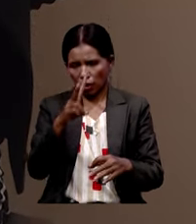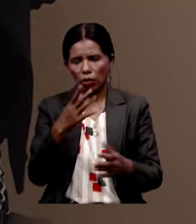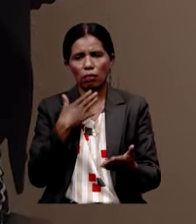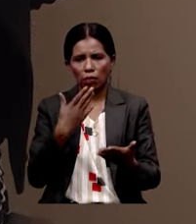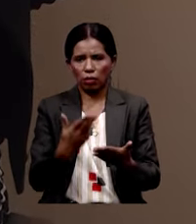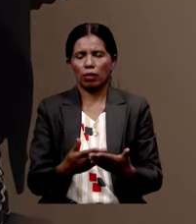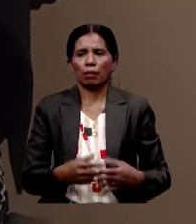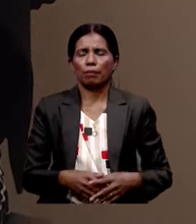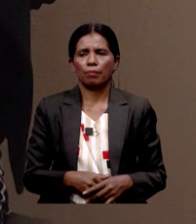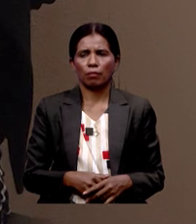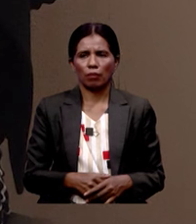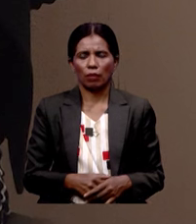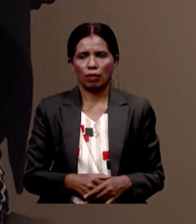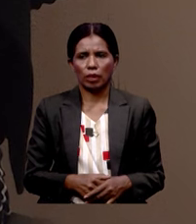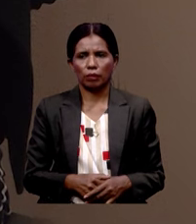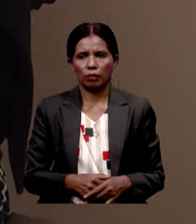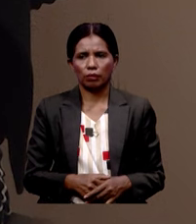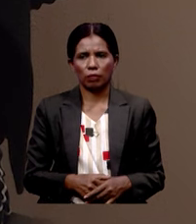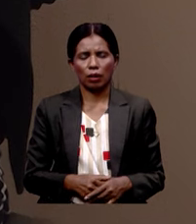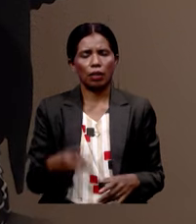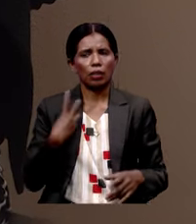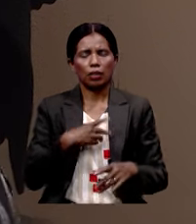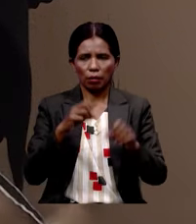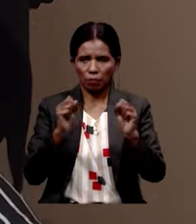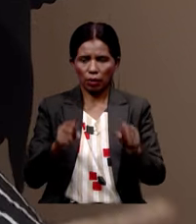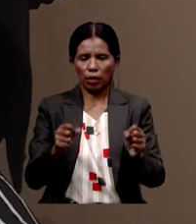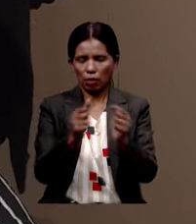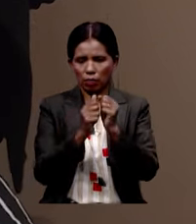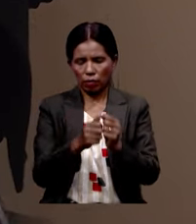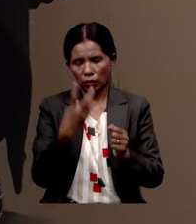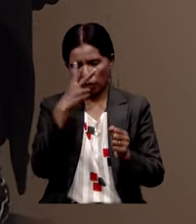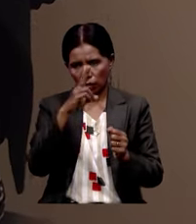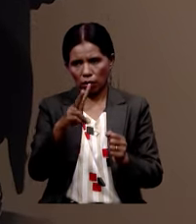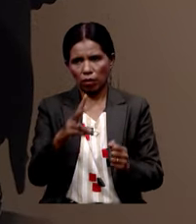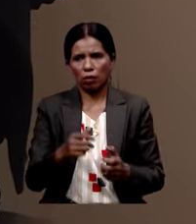atu o ita bele hamutu buka dunia